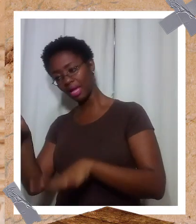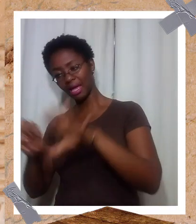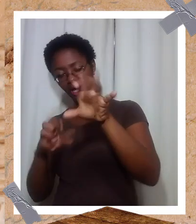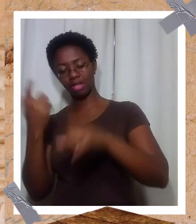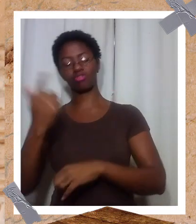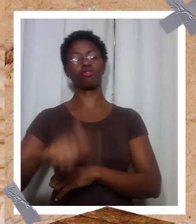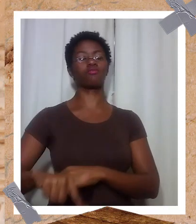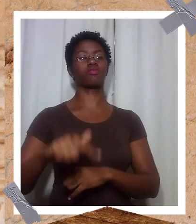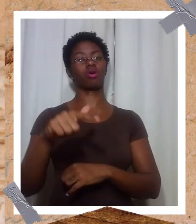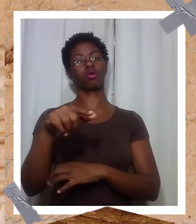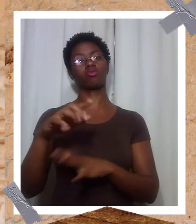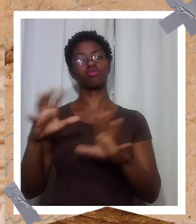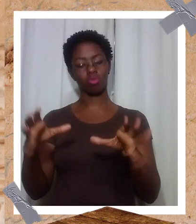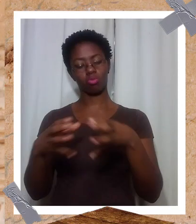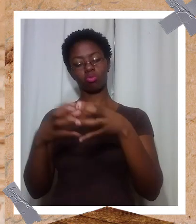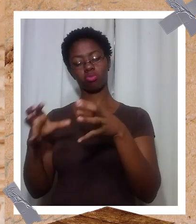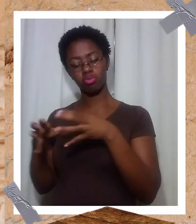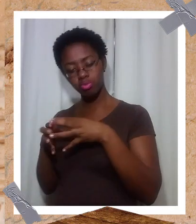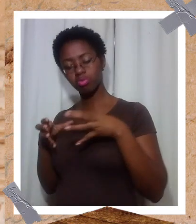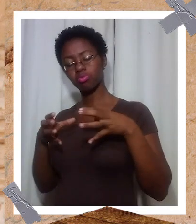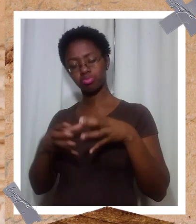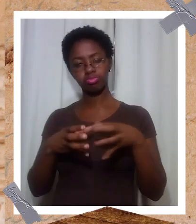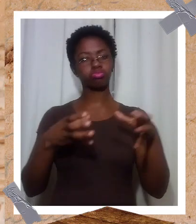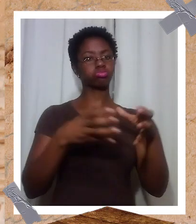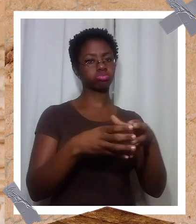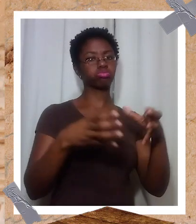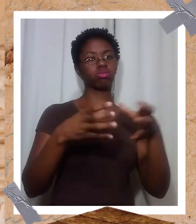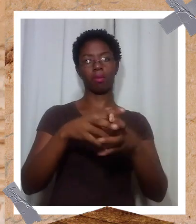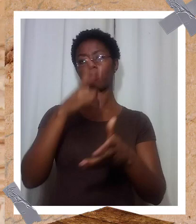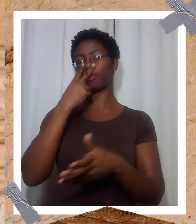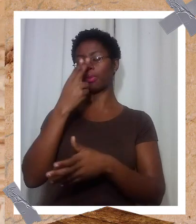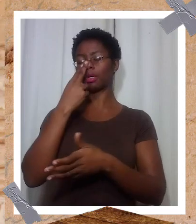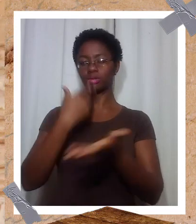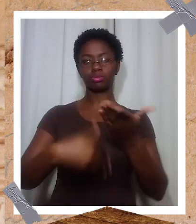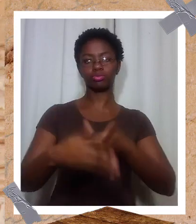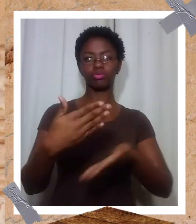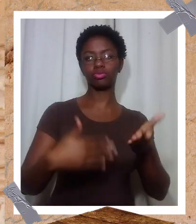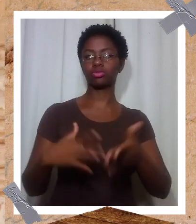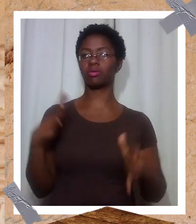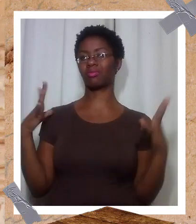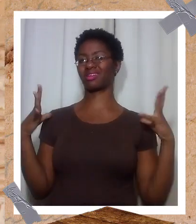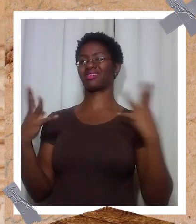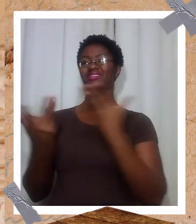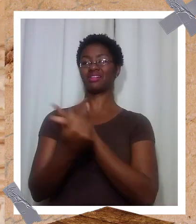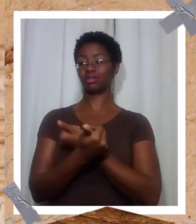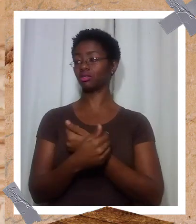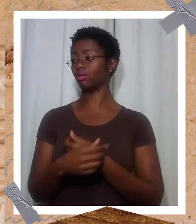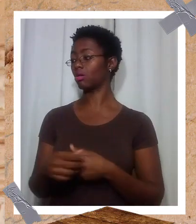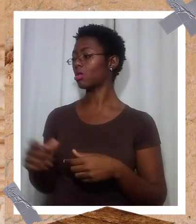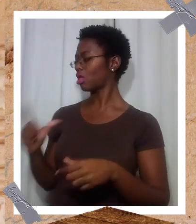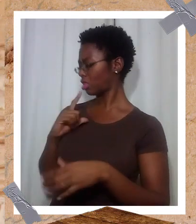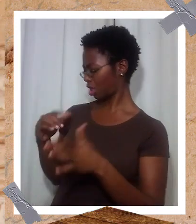essas pessoas atualmente elas fazem trabalhos assim incríveis. Estão assim, até hoje.